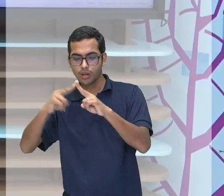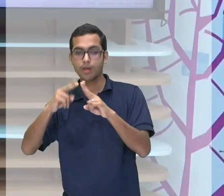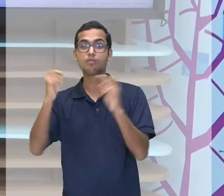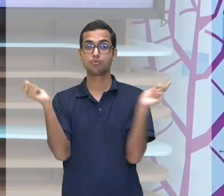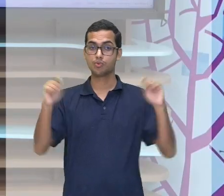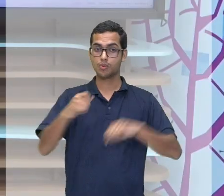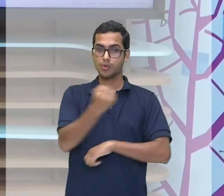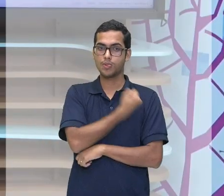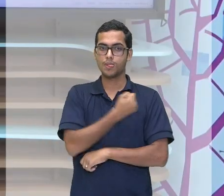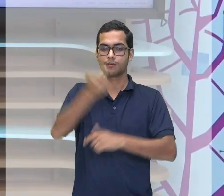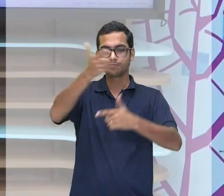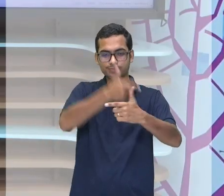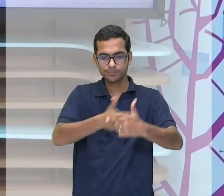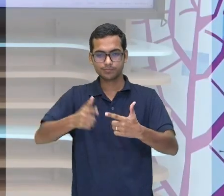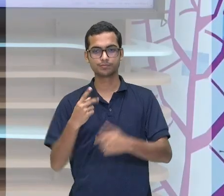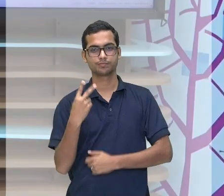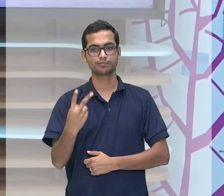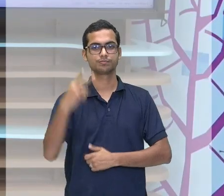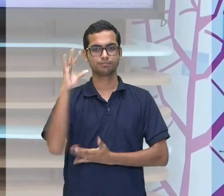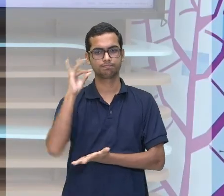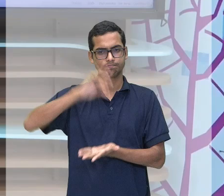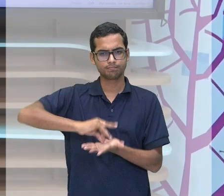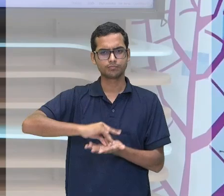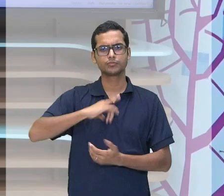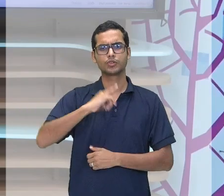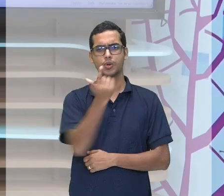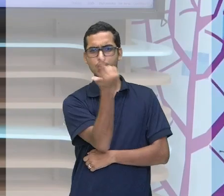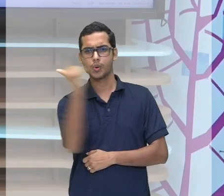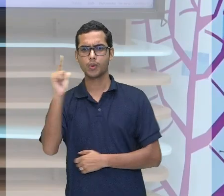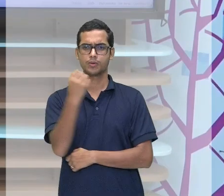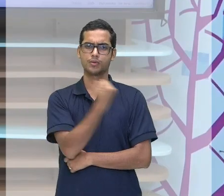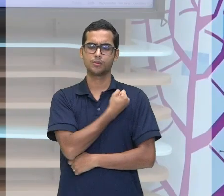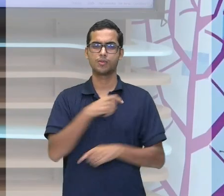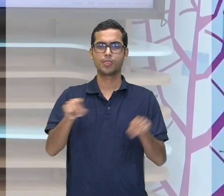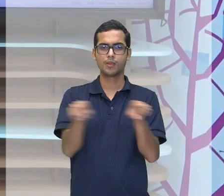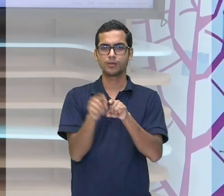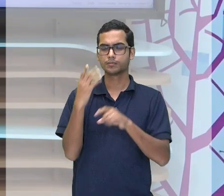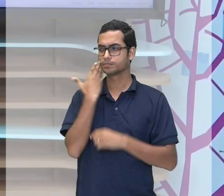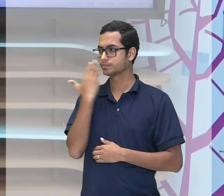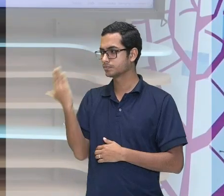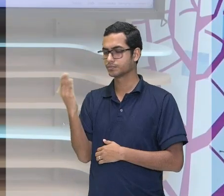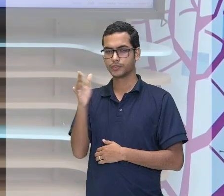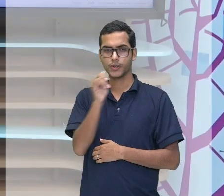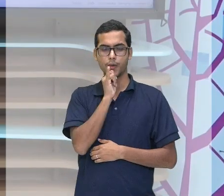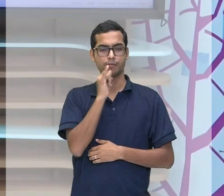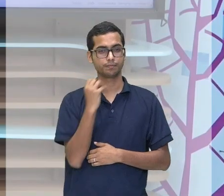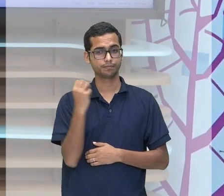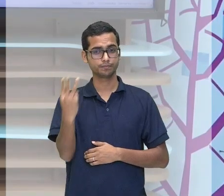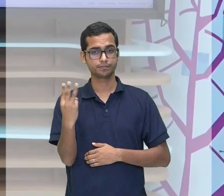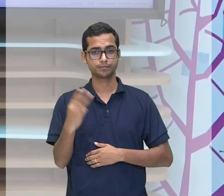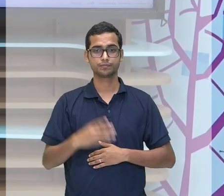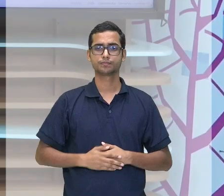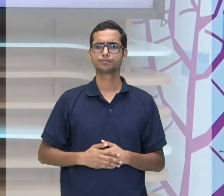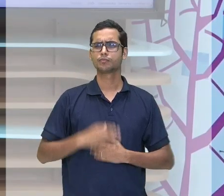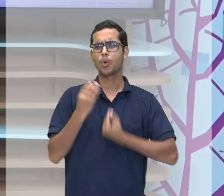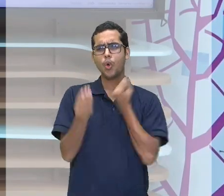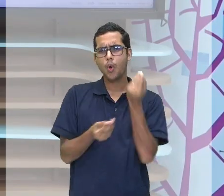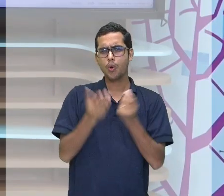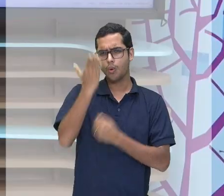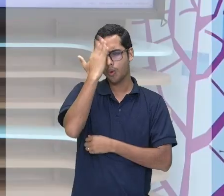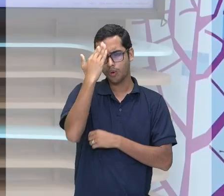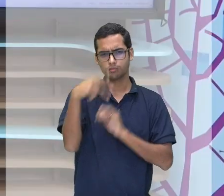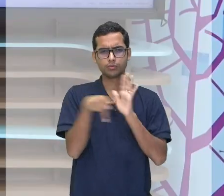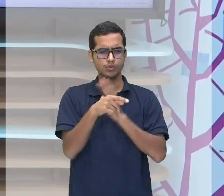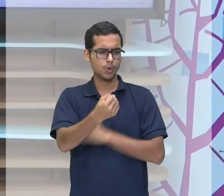sabiam dessa? Porém, tem outros, né, critérios de divisibilidade, como o caso do 3. Como é que eu sei que o número ele é divisível por